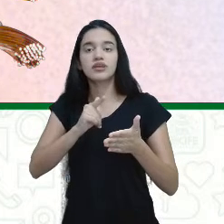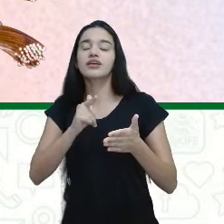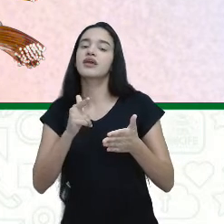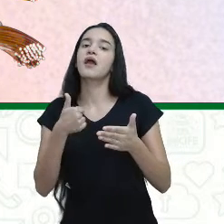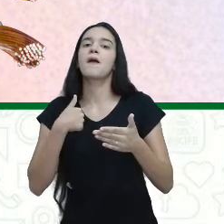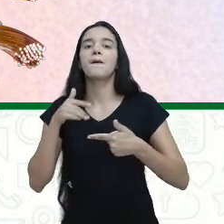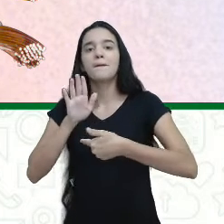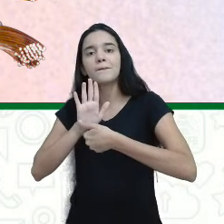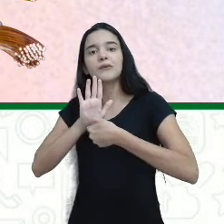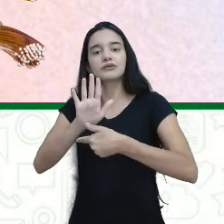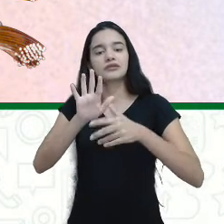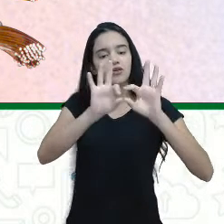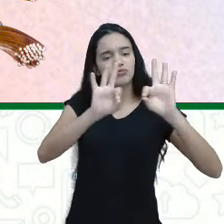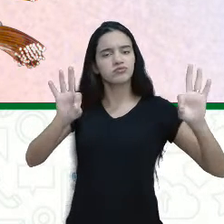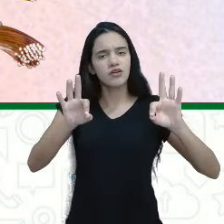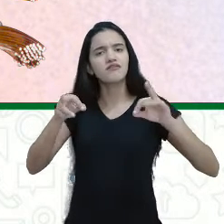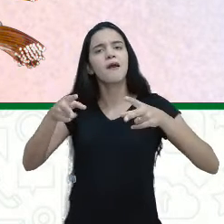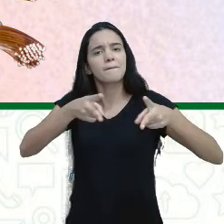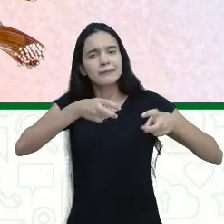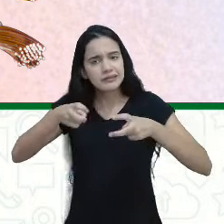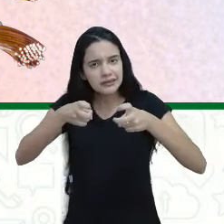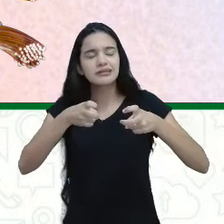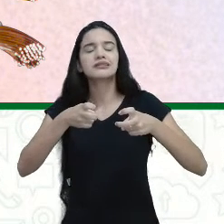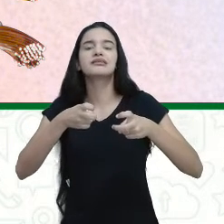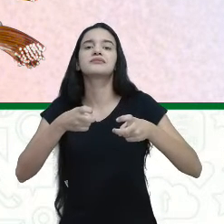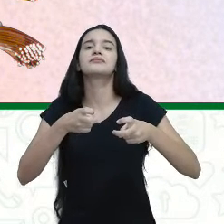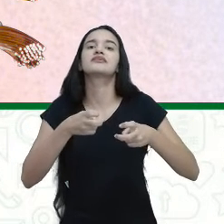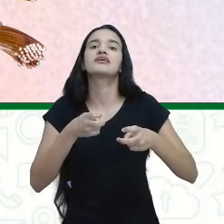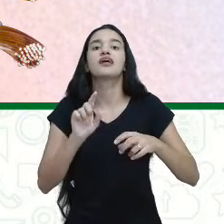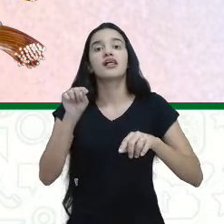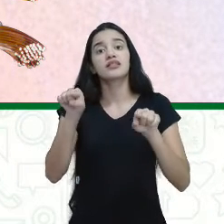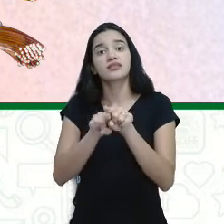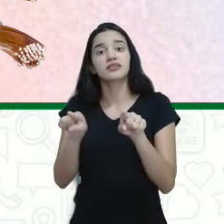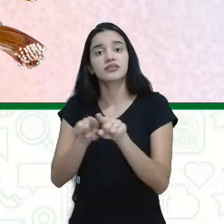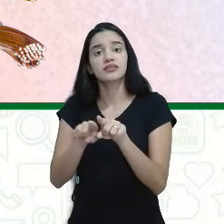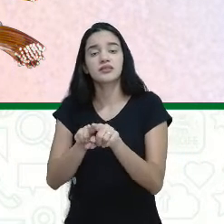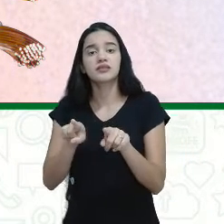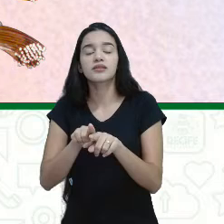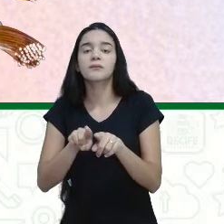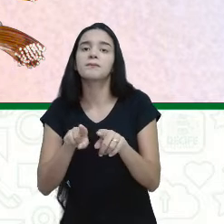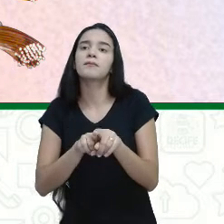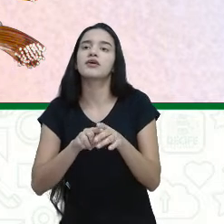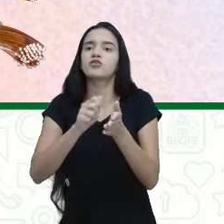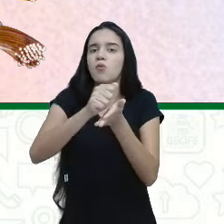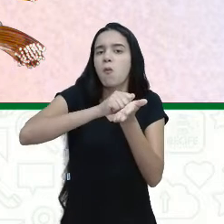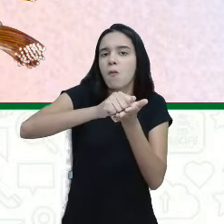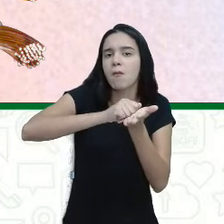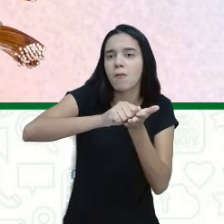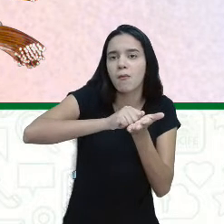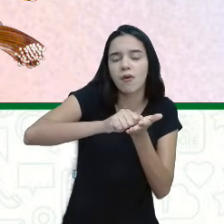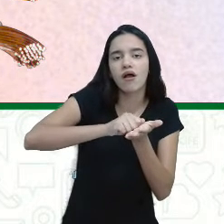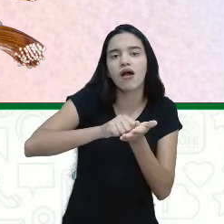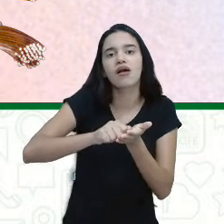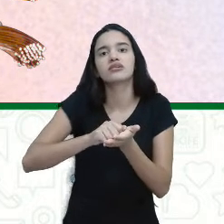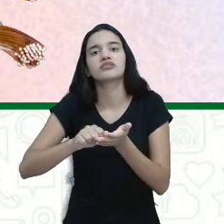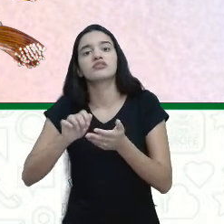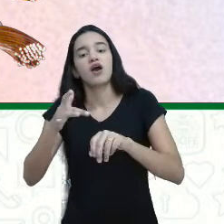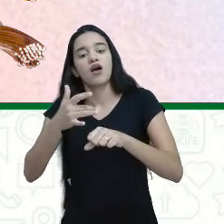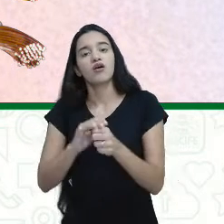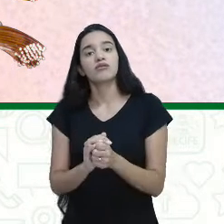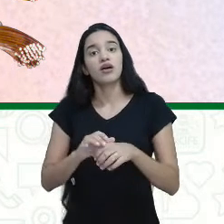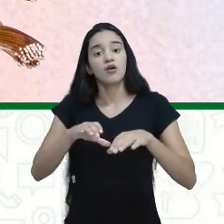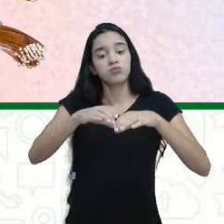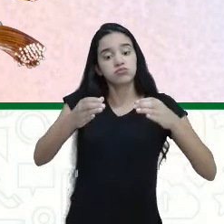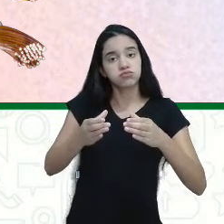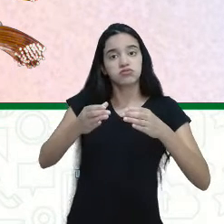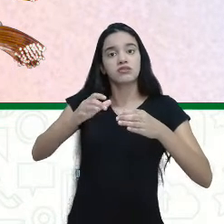fio, a gente vai poder identificar se é um condutor isolante, uma barra de ouro, uma borracha. Então, a gente vai ver se é um bom condutor